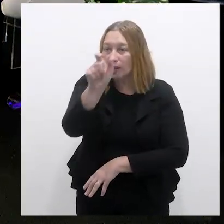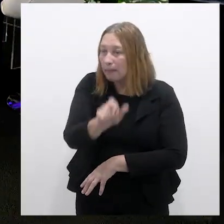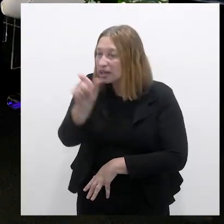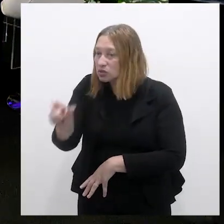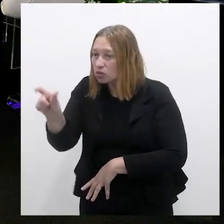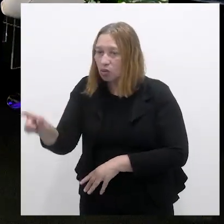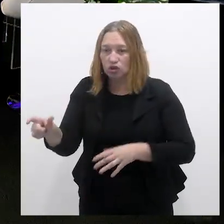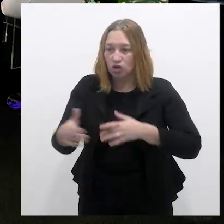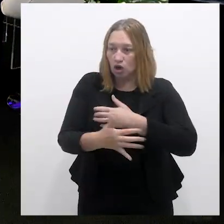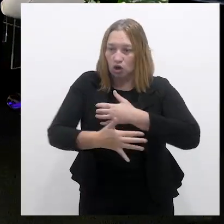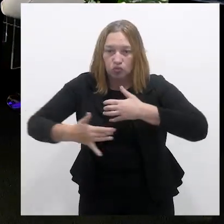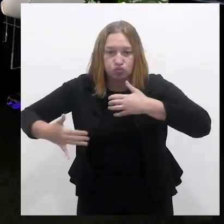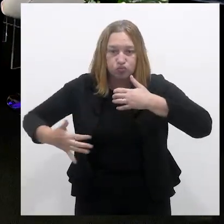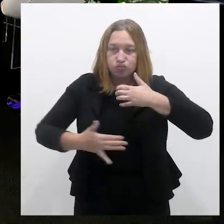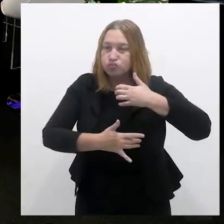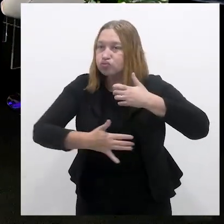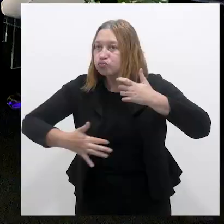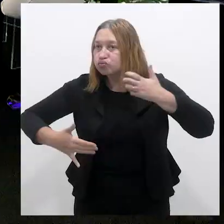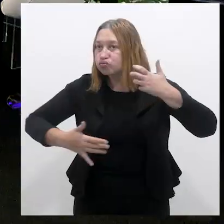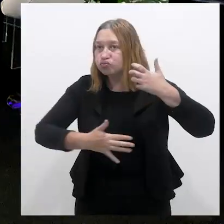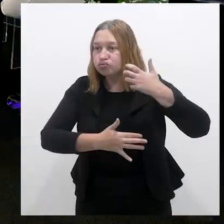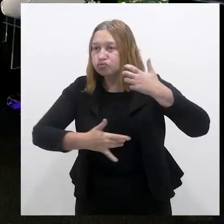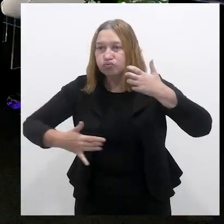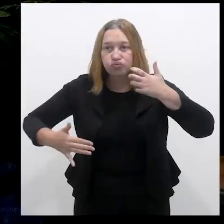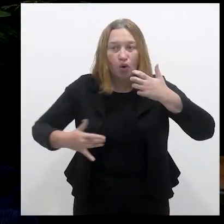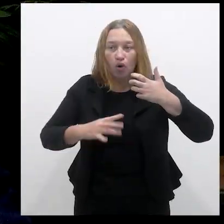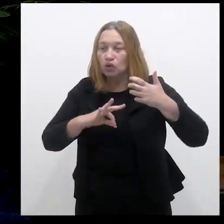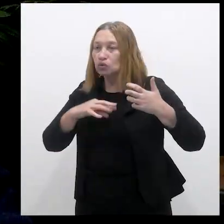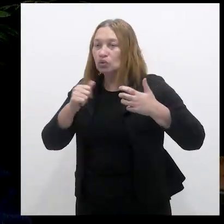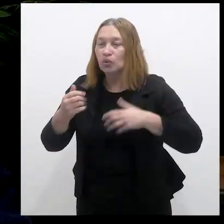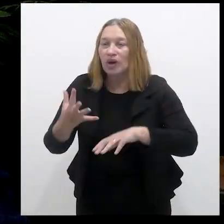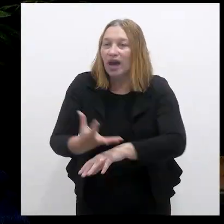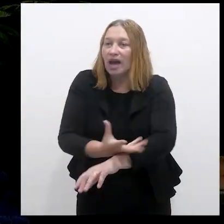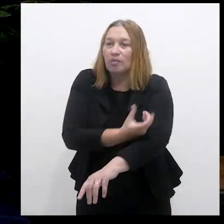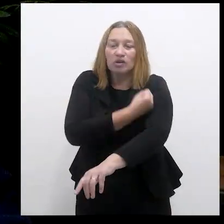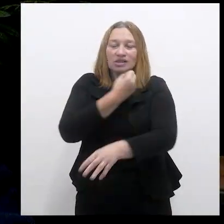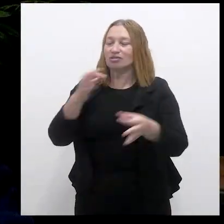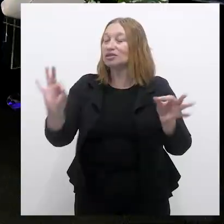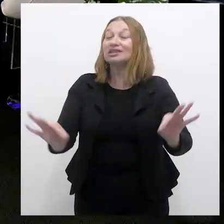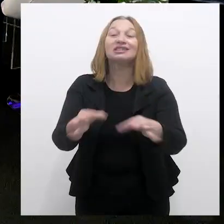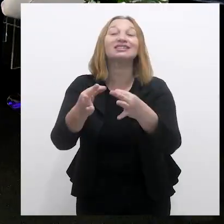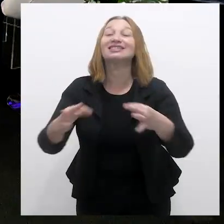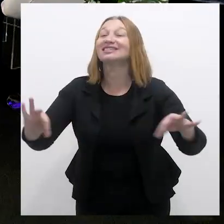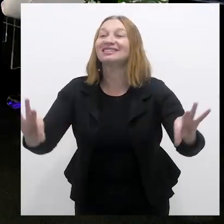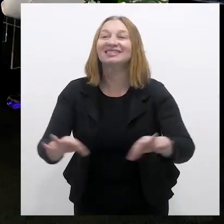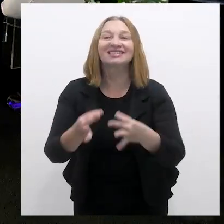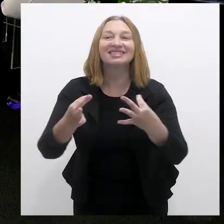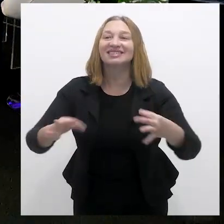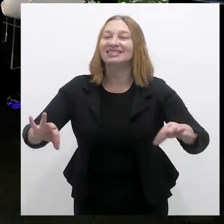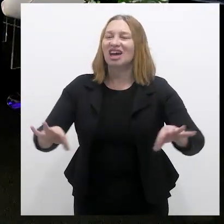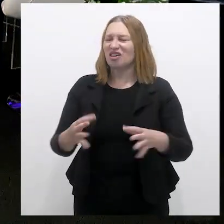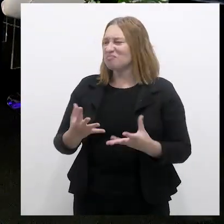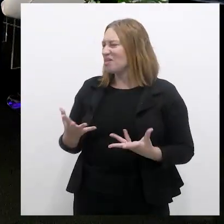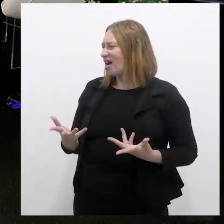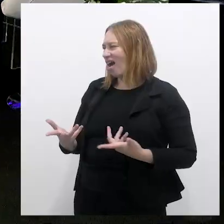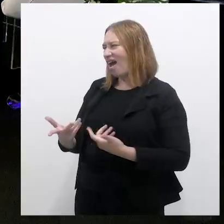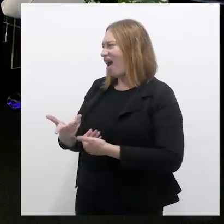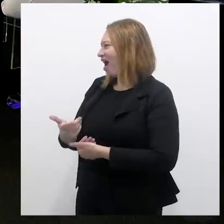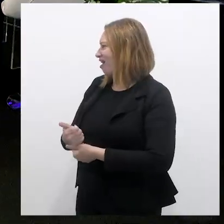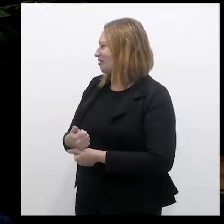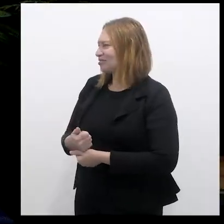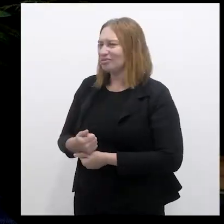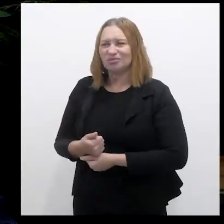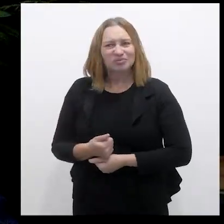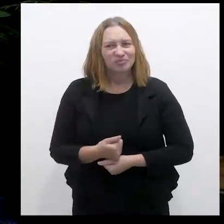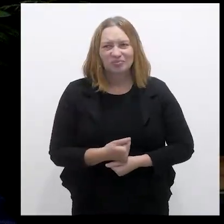80 músicos no palco, né? Olha. É absolutamente impressionante. E a emoção de reger a Orquestra Sinfônica Brasileira com essa trilha? Nossa, é